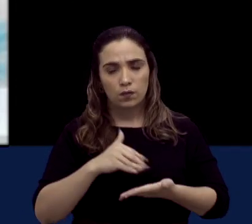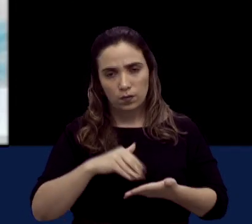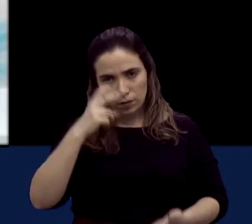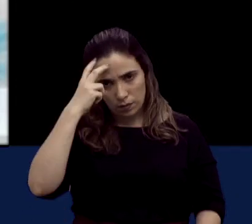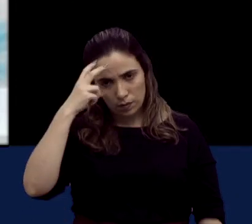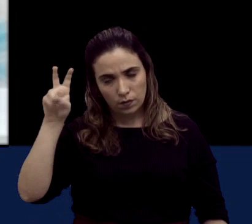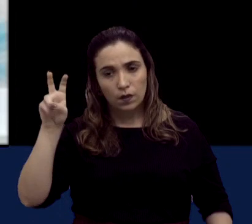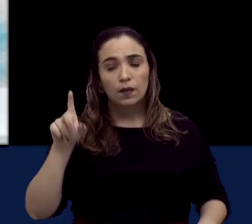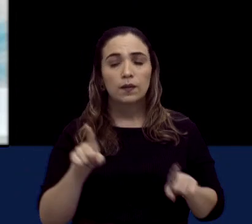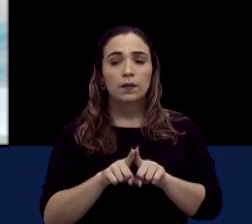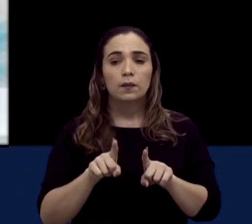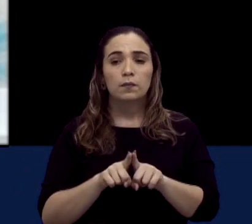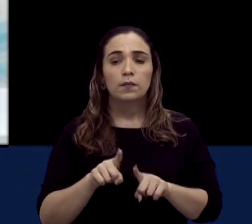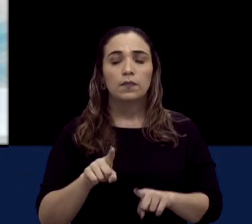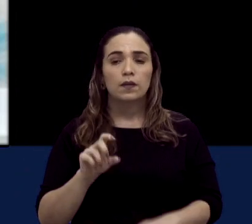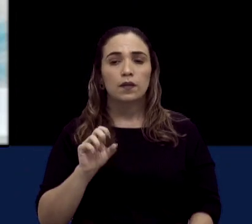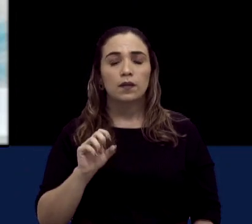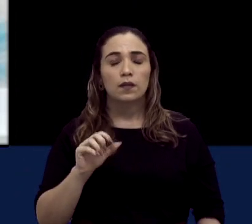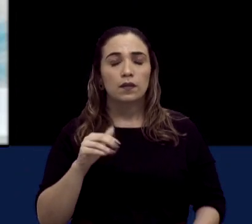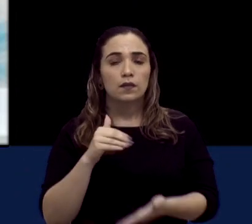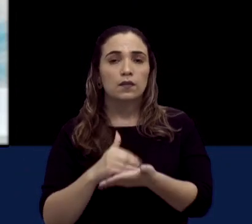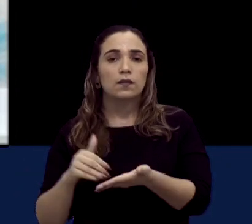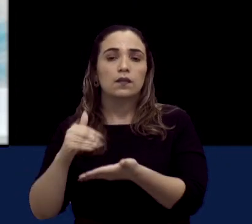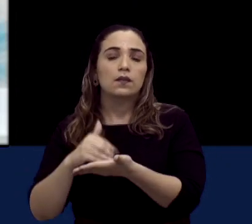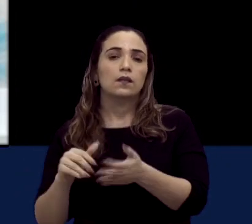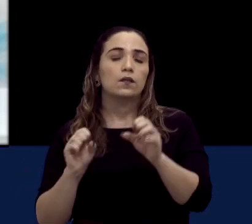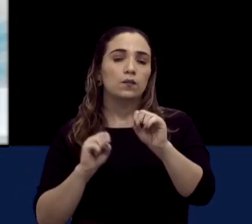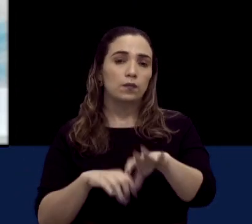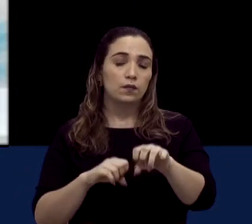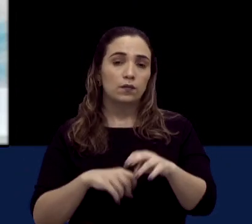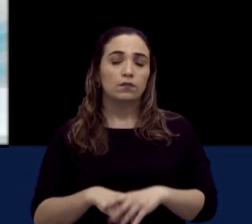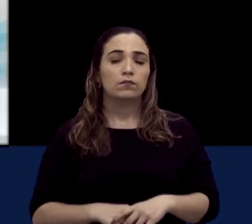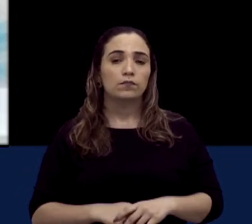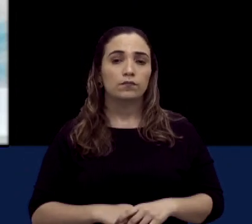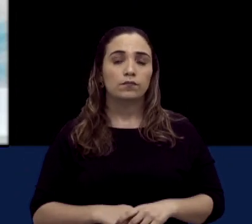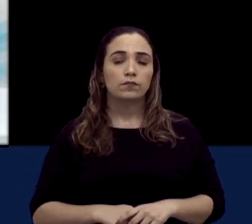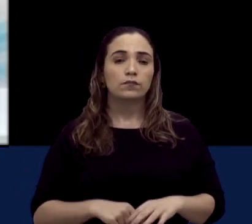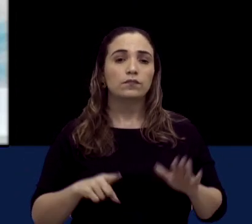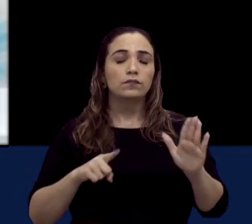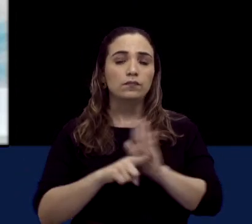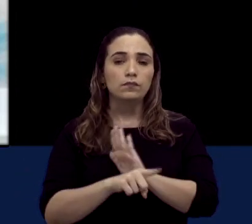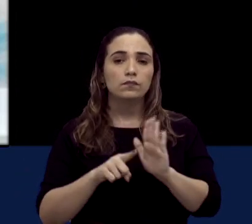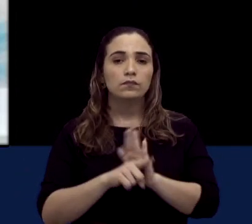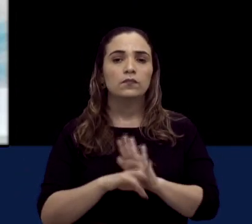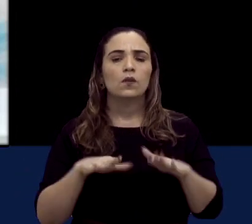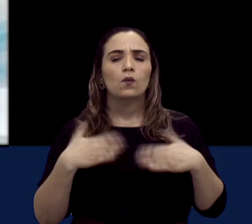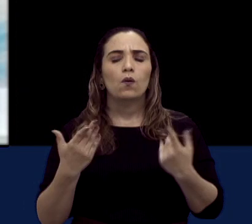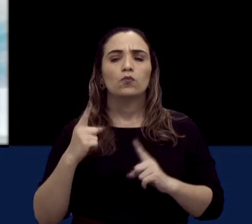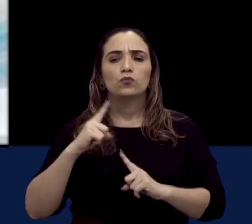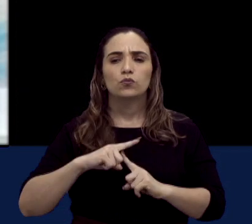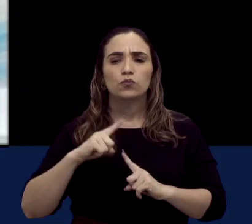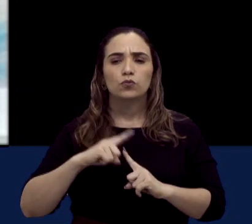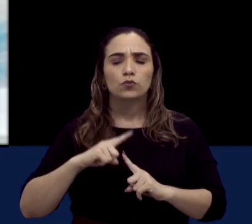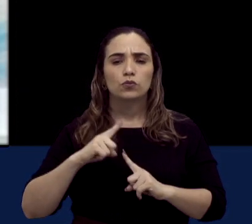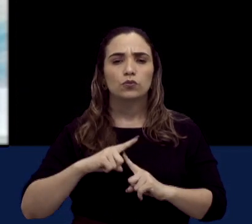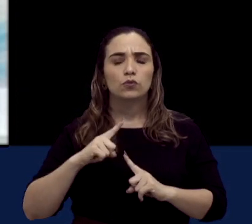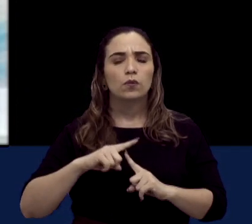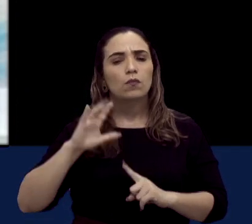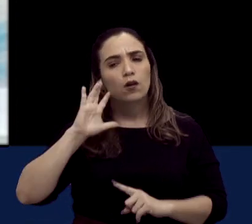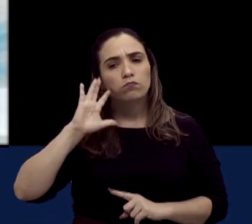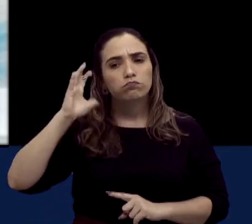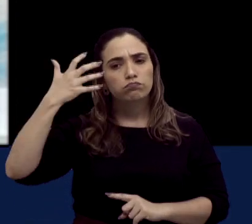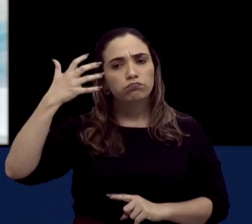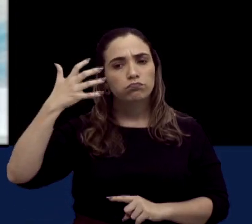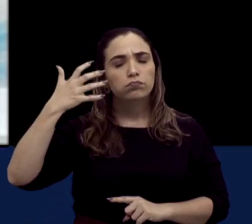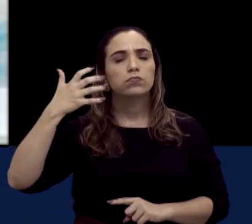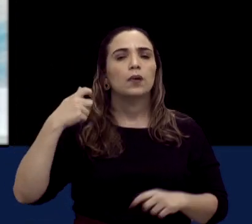CEINF e SME. As perguntas feitas foram: que tipos de decisões eles